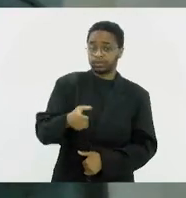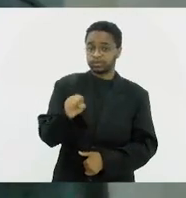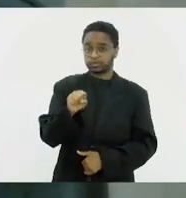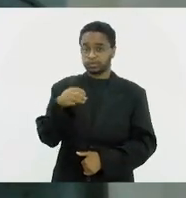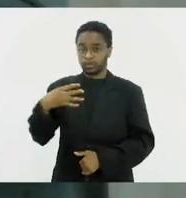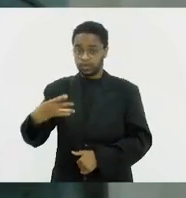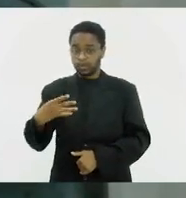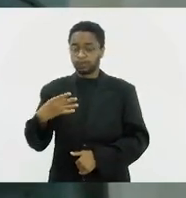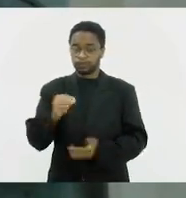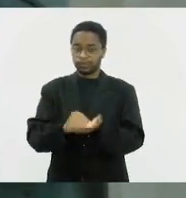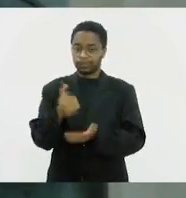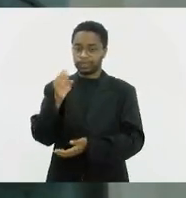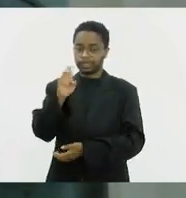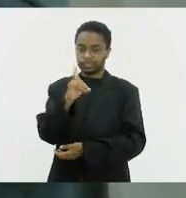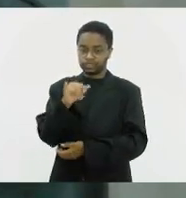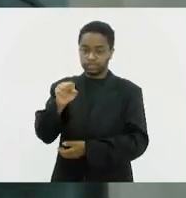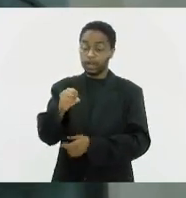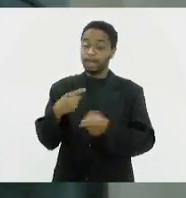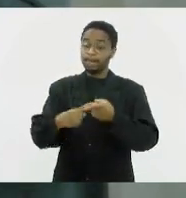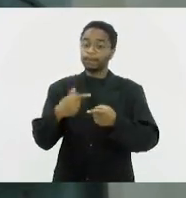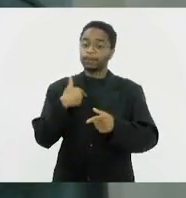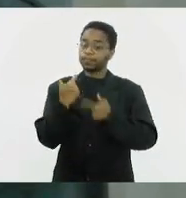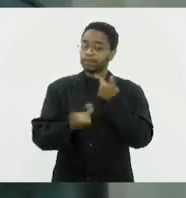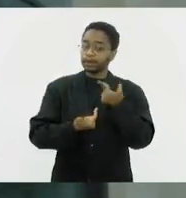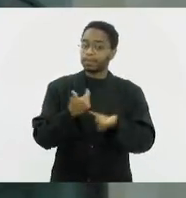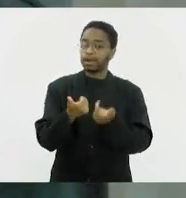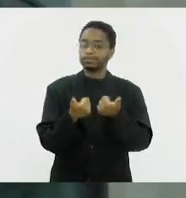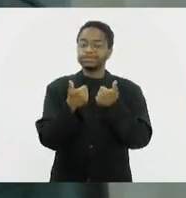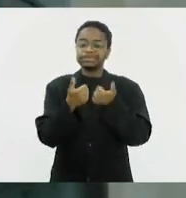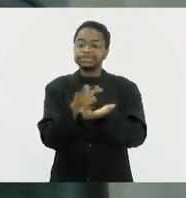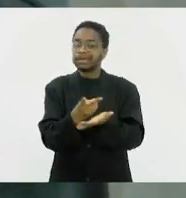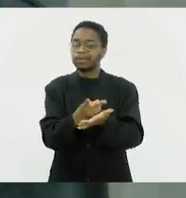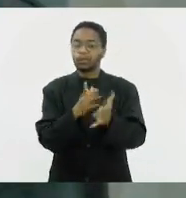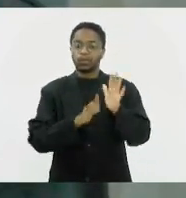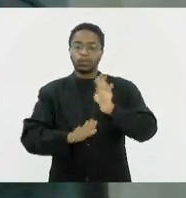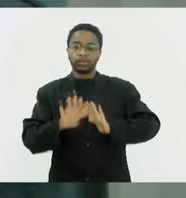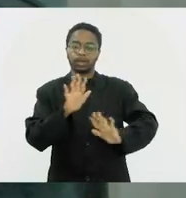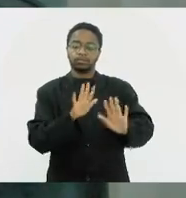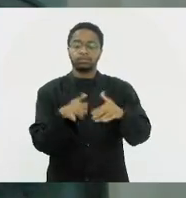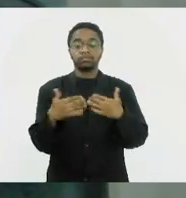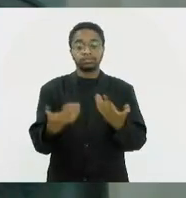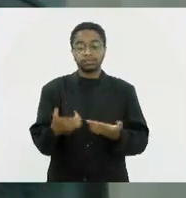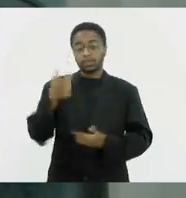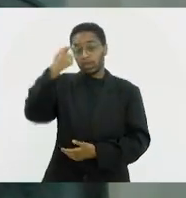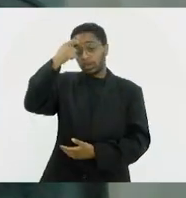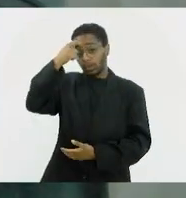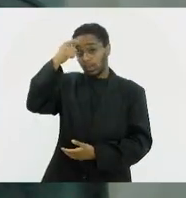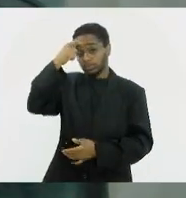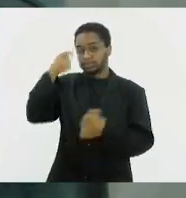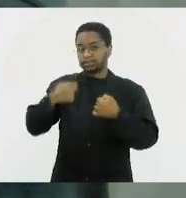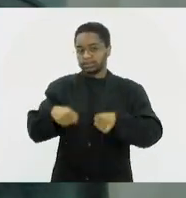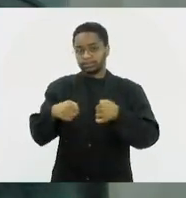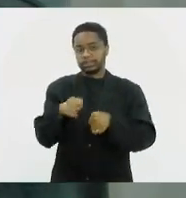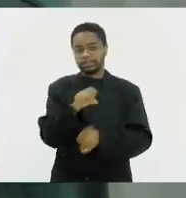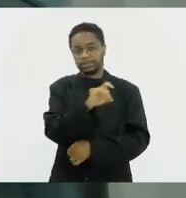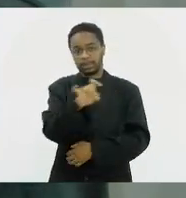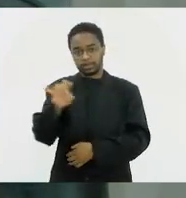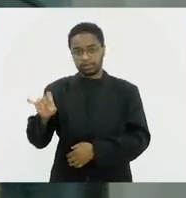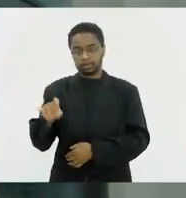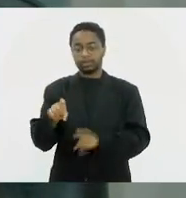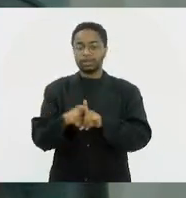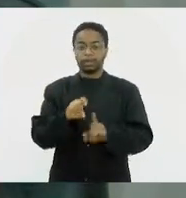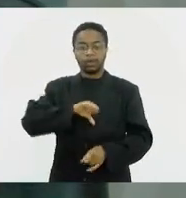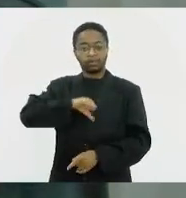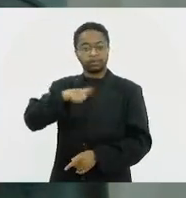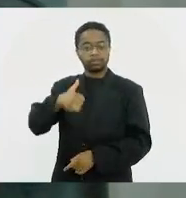Porque eu faço esse trabalho com cuidado. Então, é a consciência, né, da gente, a autoestima, como